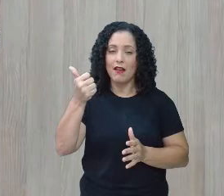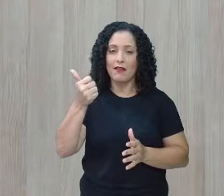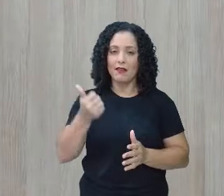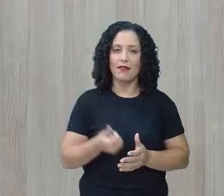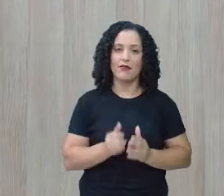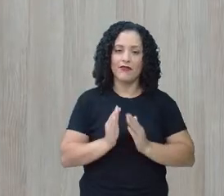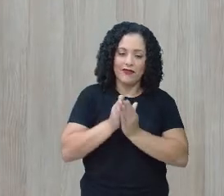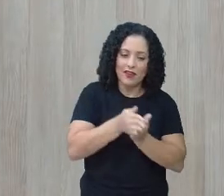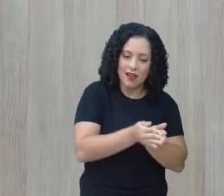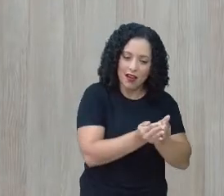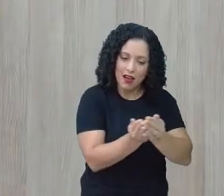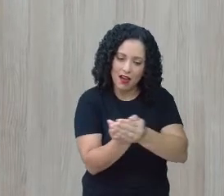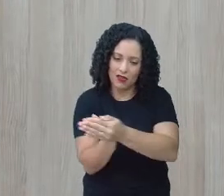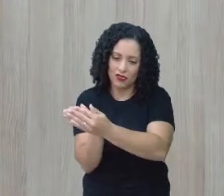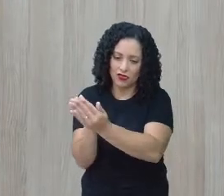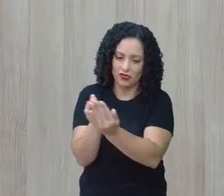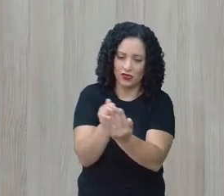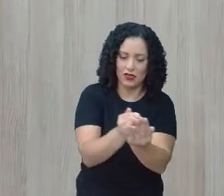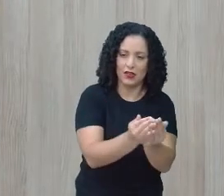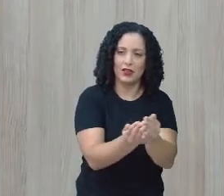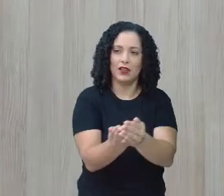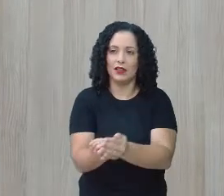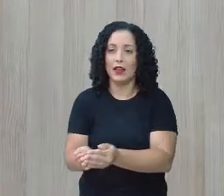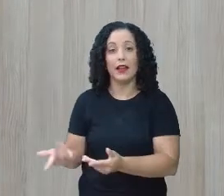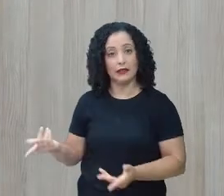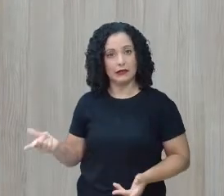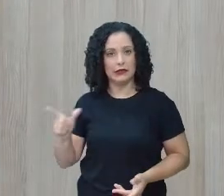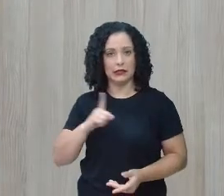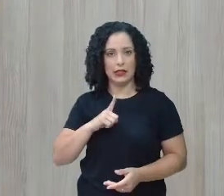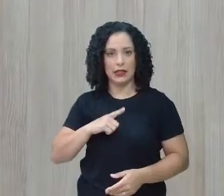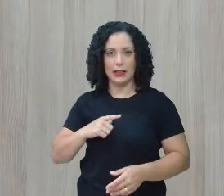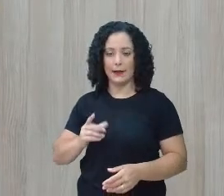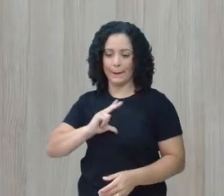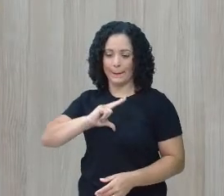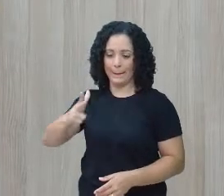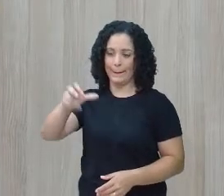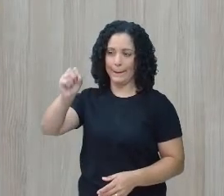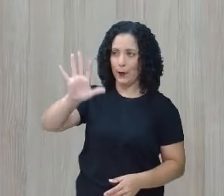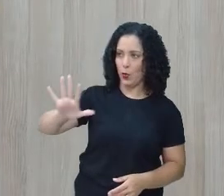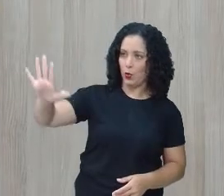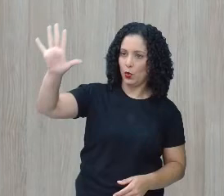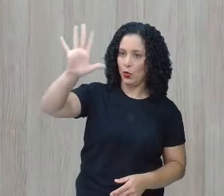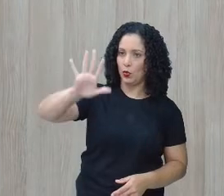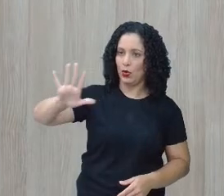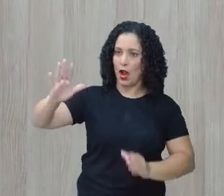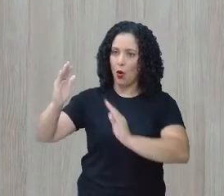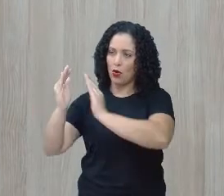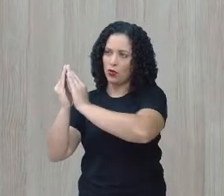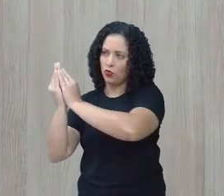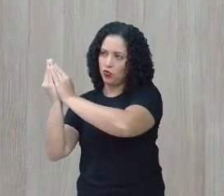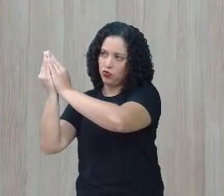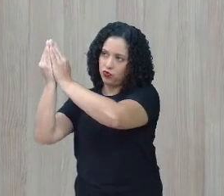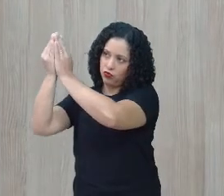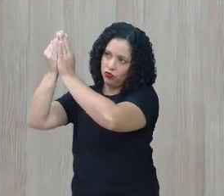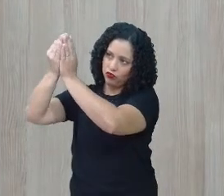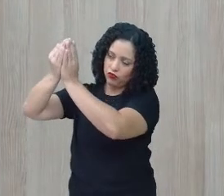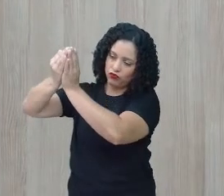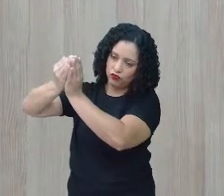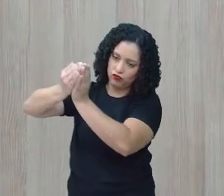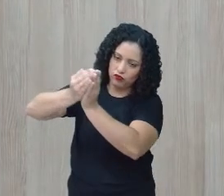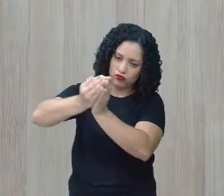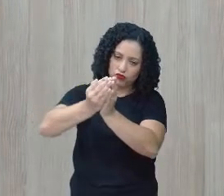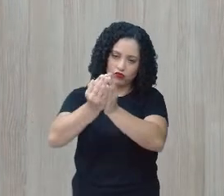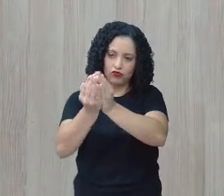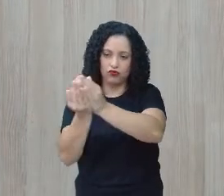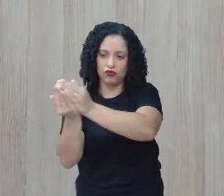Sai aqui, ó, de Portugal, aqui, ó, do território aqui, ele sai daqui, né, da região aqui,